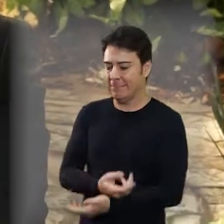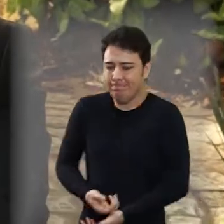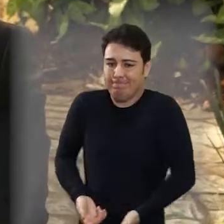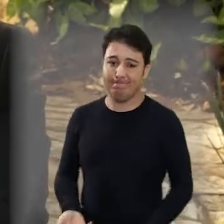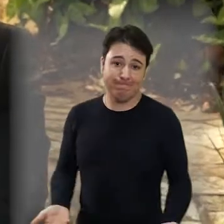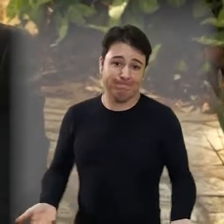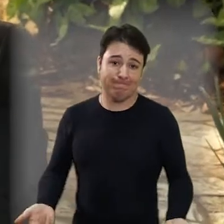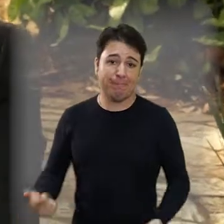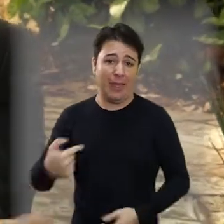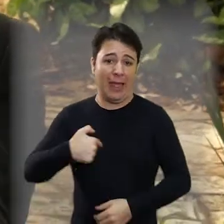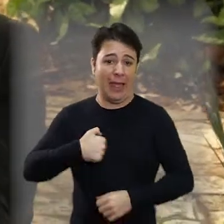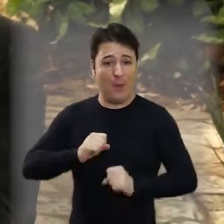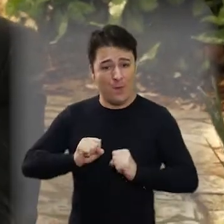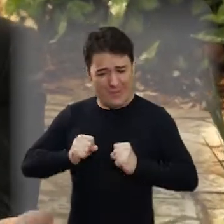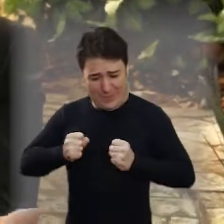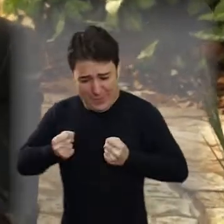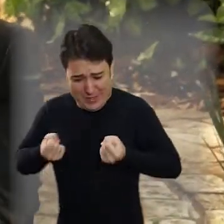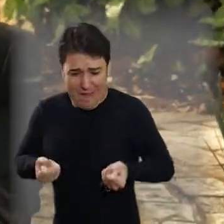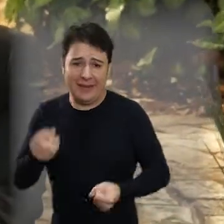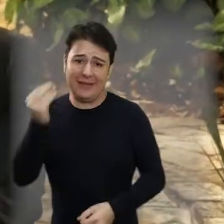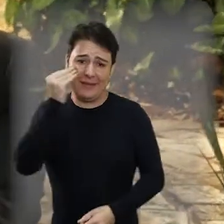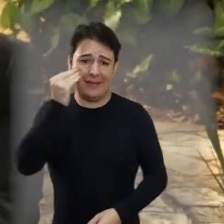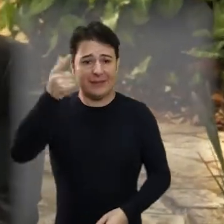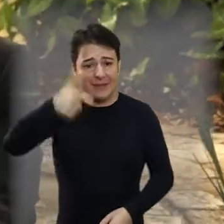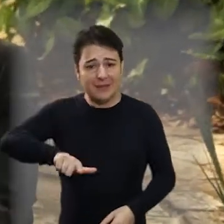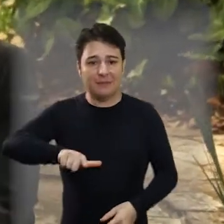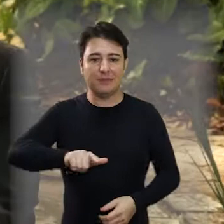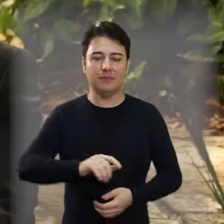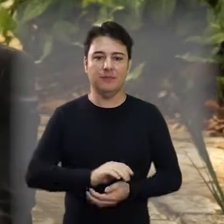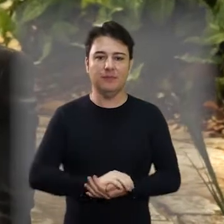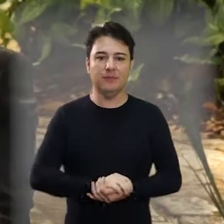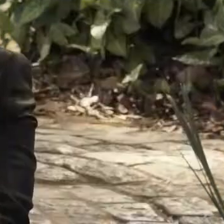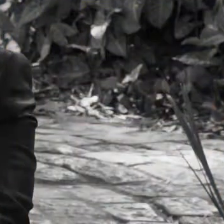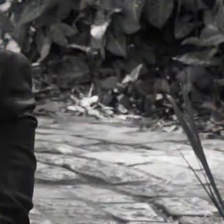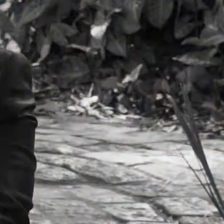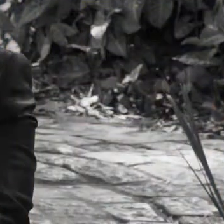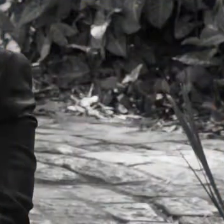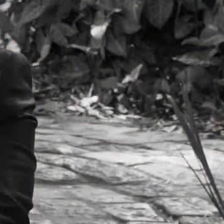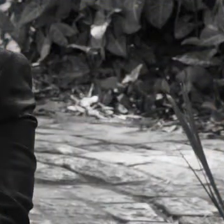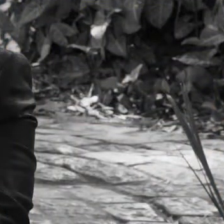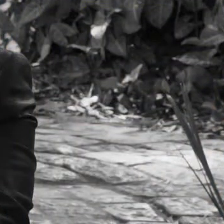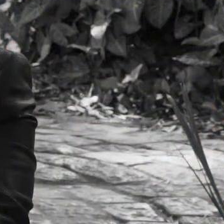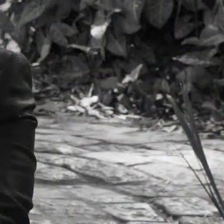casa, de pequeno, sabe? Obviamente não dava muito certo, mas eu tentava.